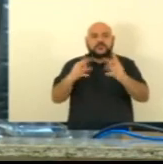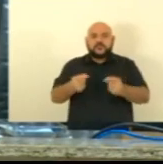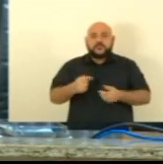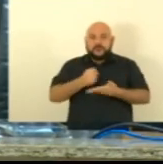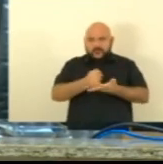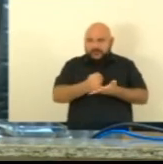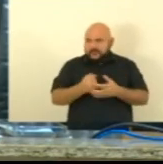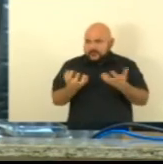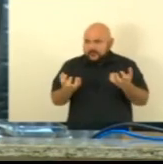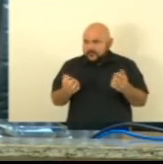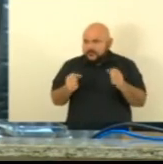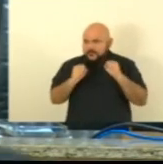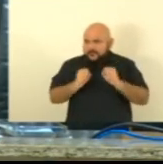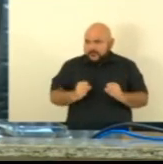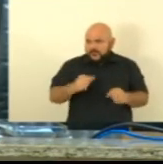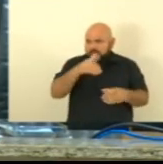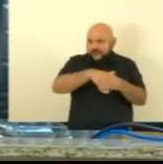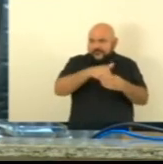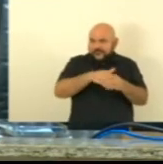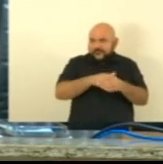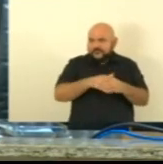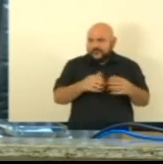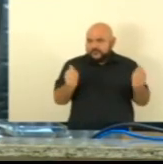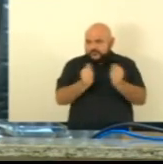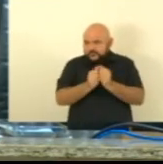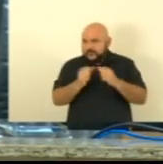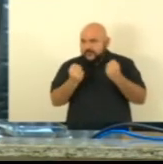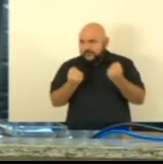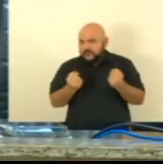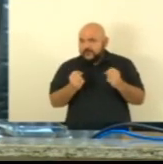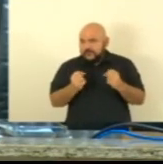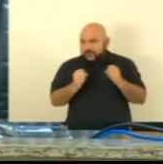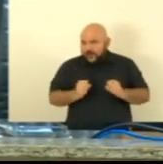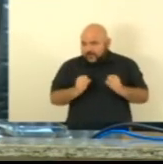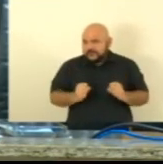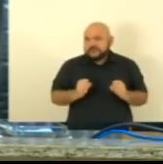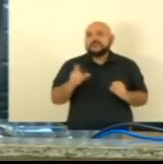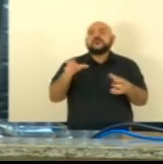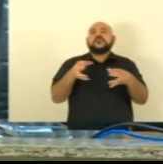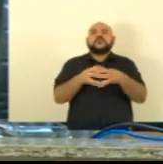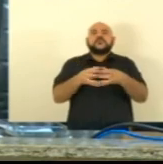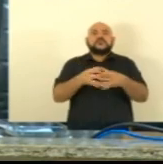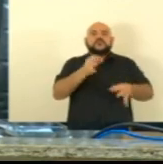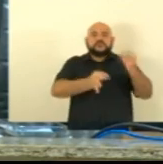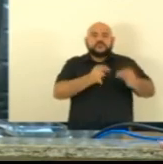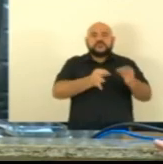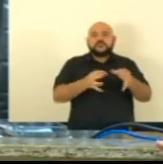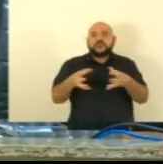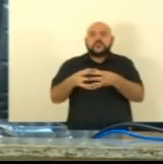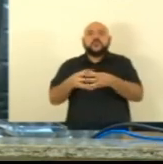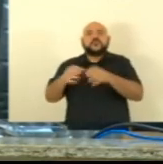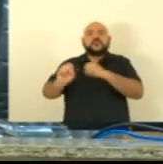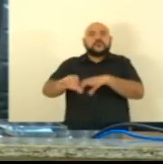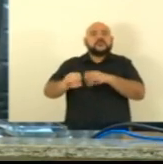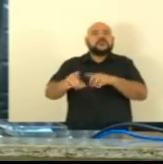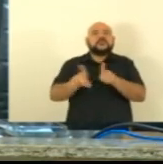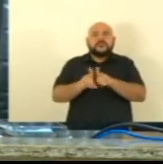em conjunto. Comissão de Justiça, de acordo? De acordo, presidente. Comissão de Educação.